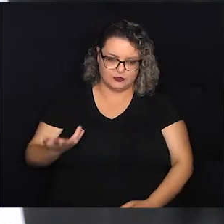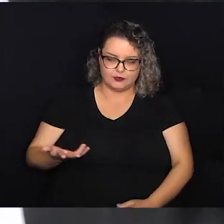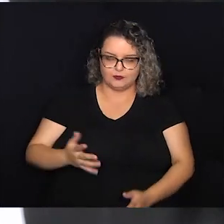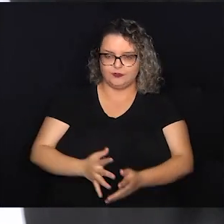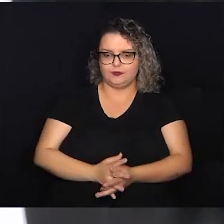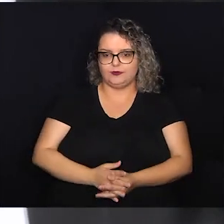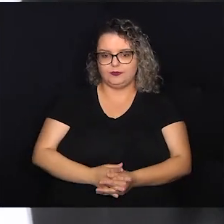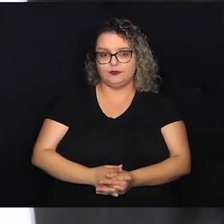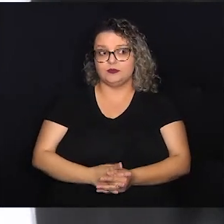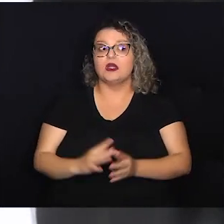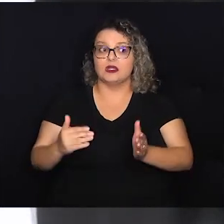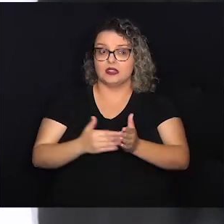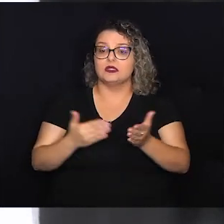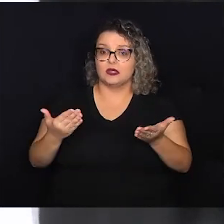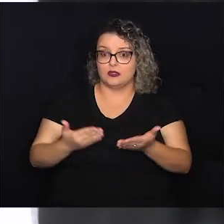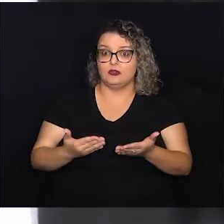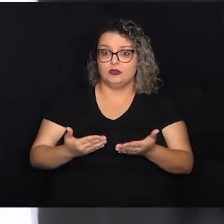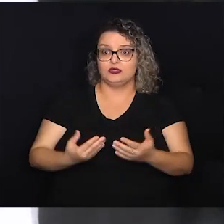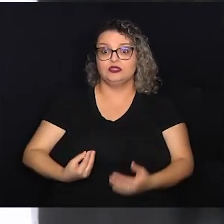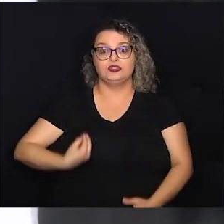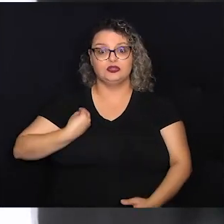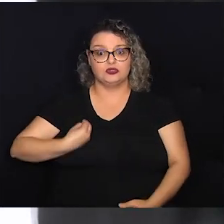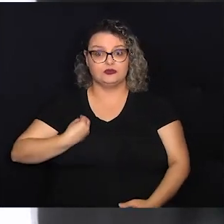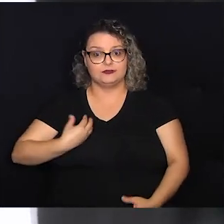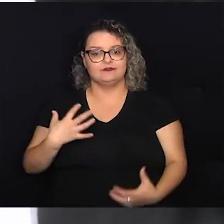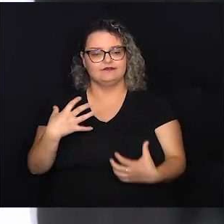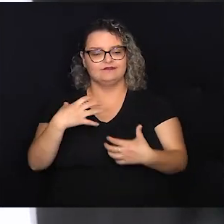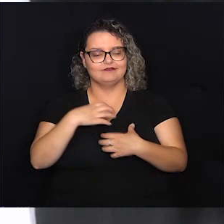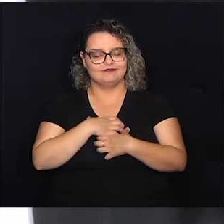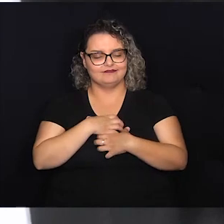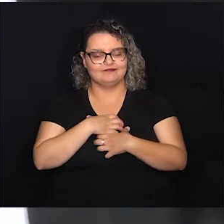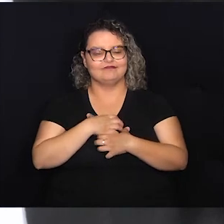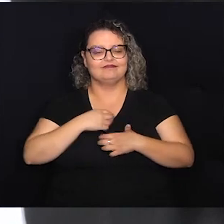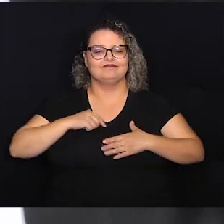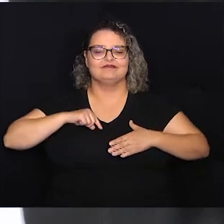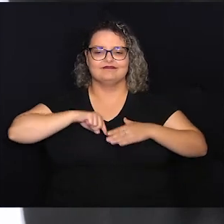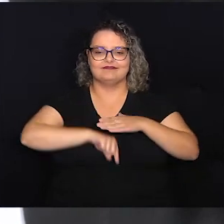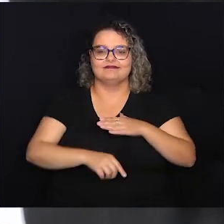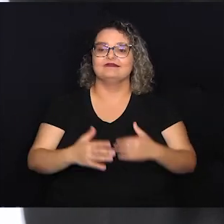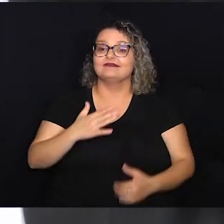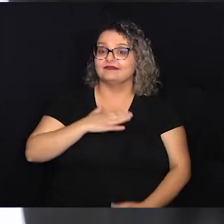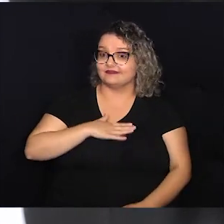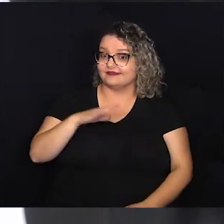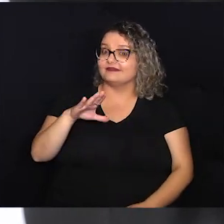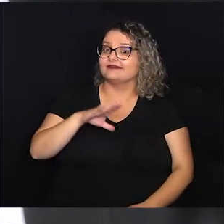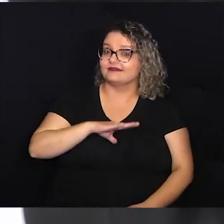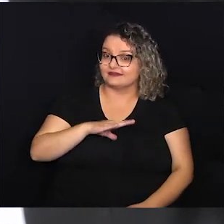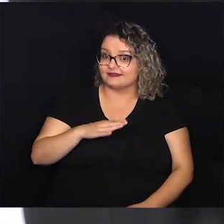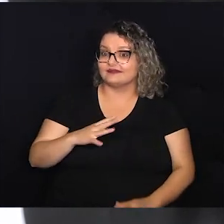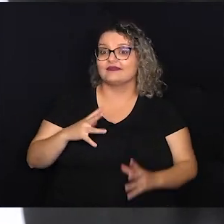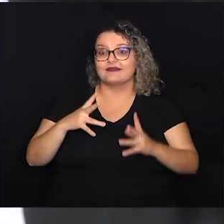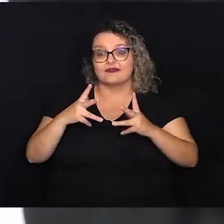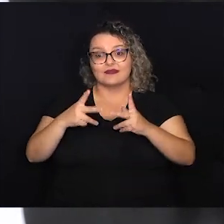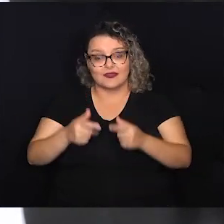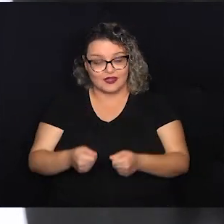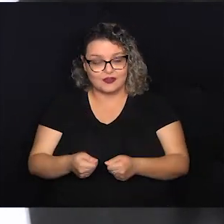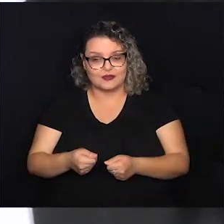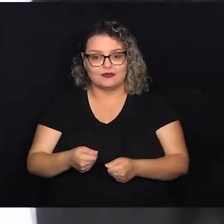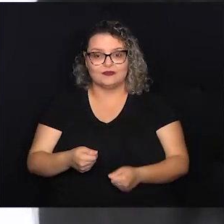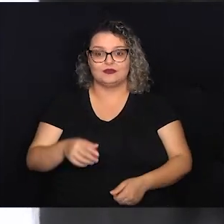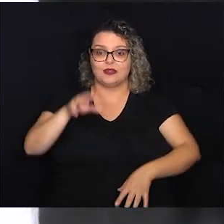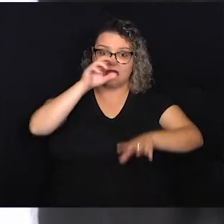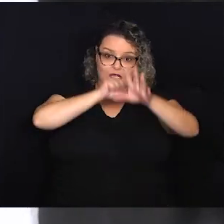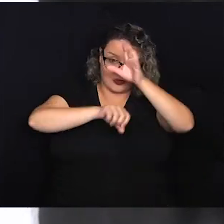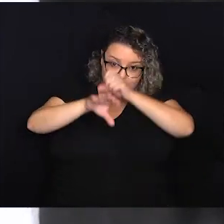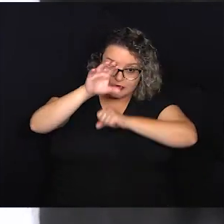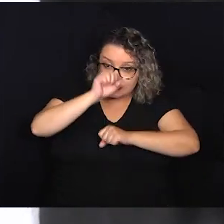pais e meus irmãos. E até hoje eu vivo enraizado com o sentimento que sempre tive na minha cidade.